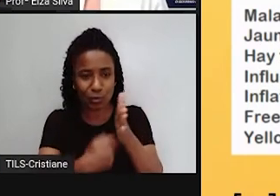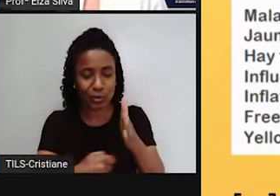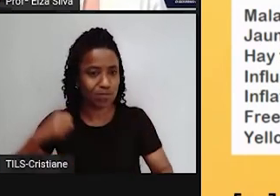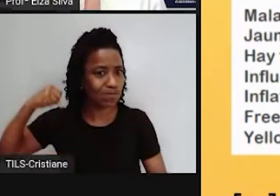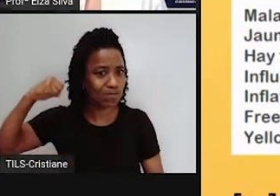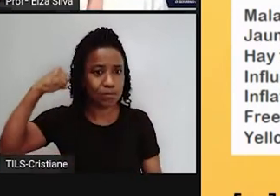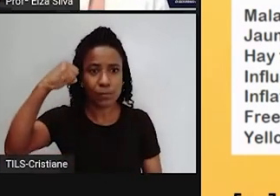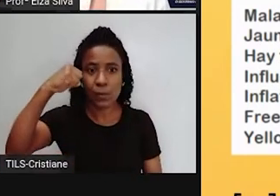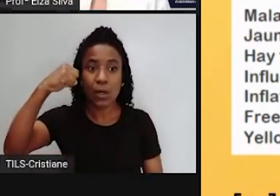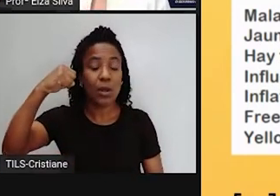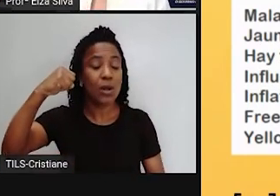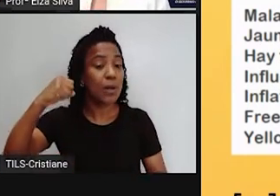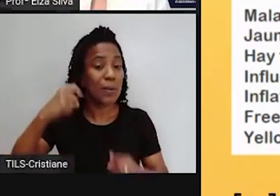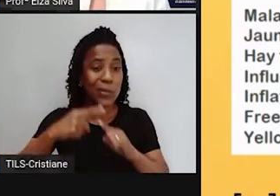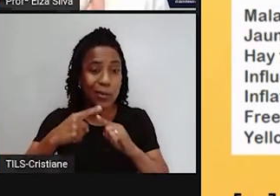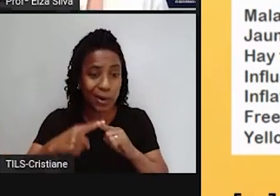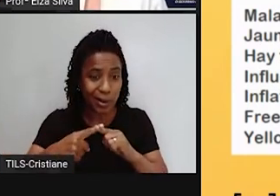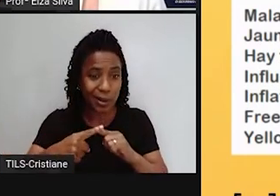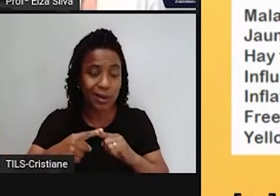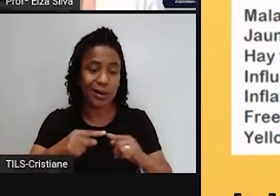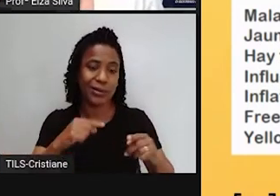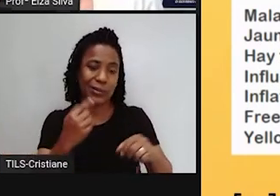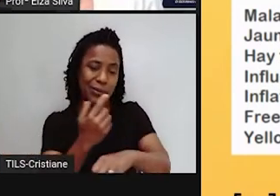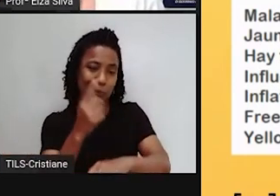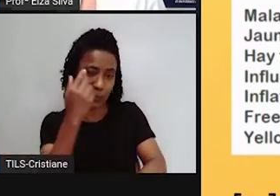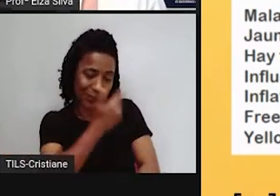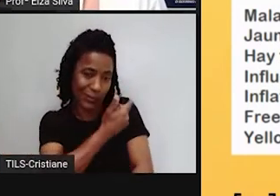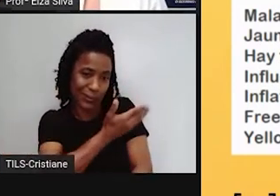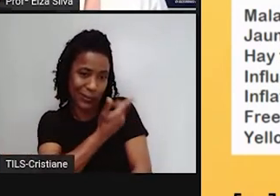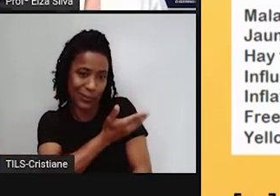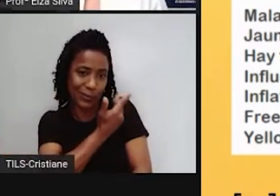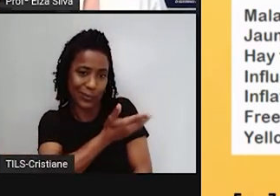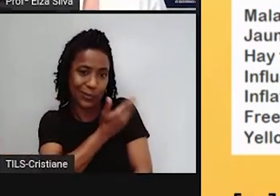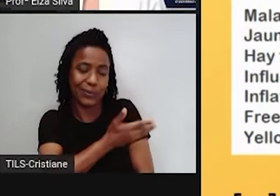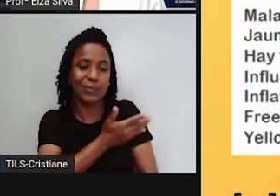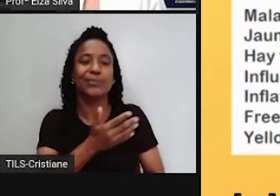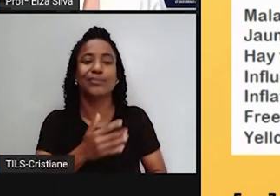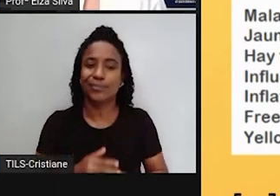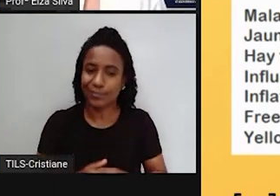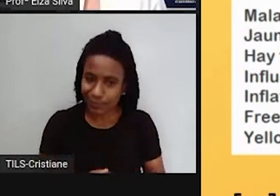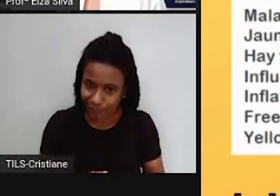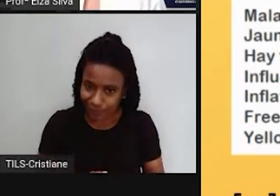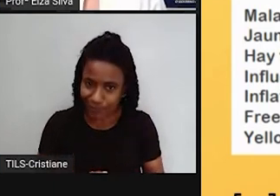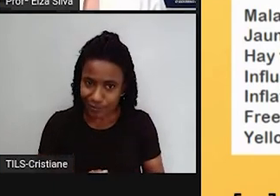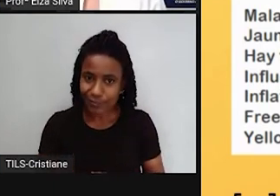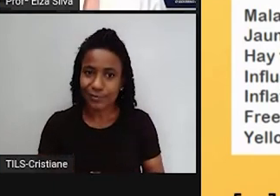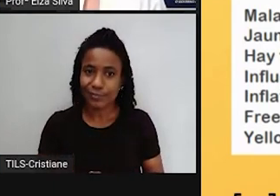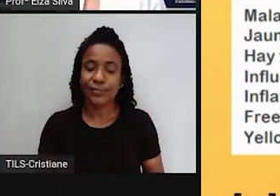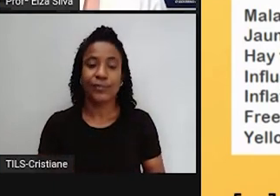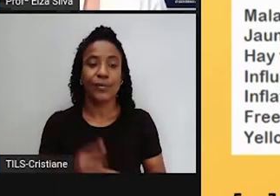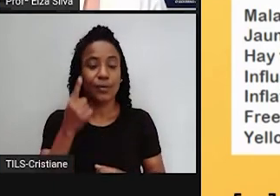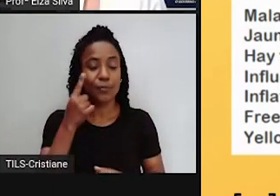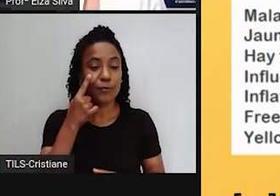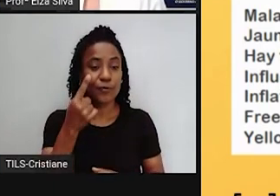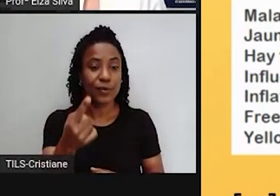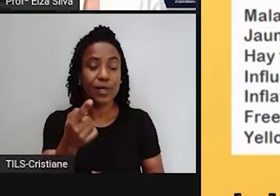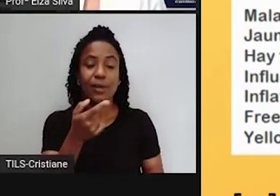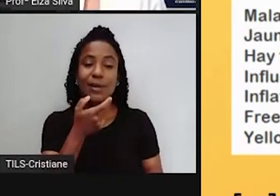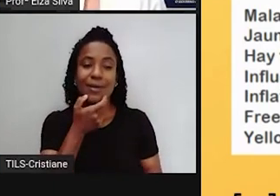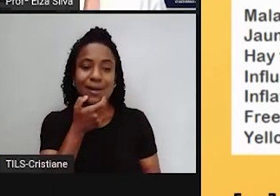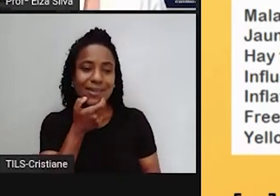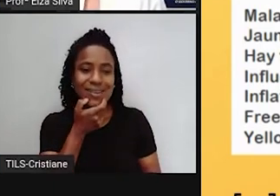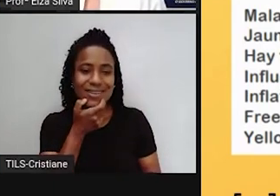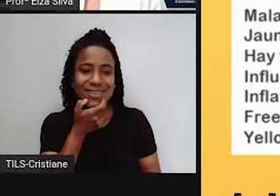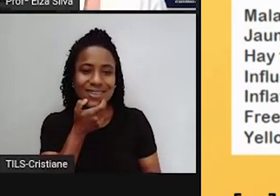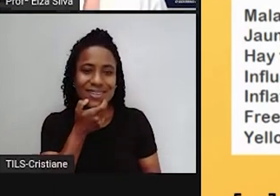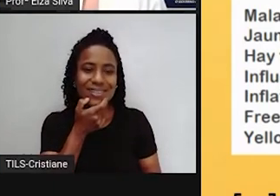Além disso, vamos praticar um pouquinho mais o nosso inglês, identificando na letra da música, Yellow Fever,